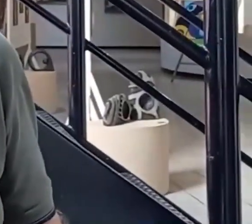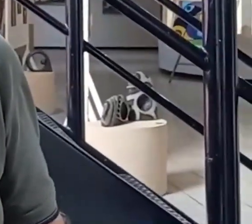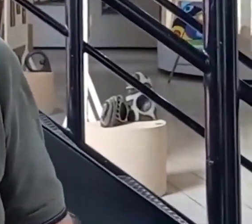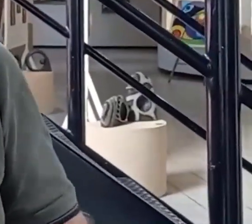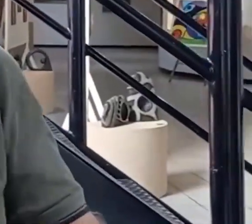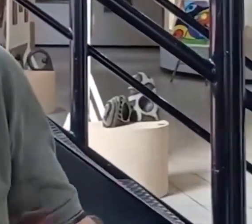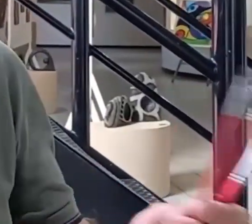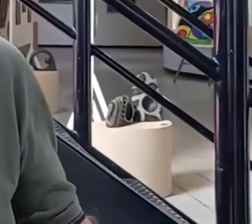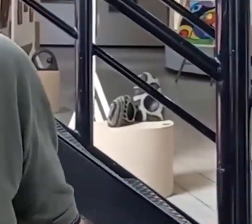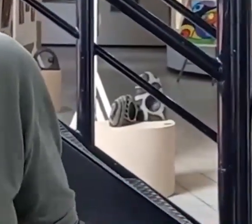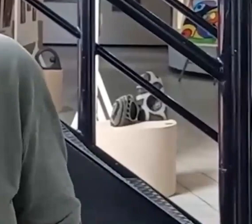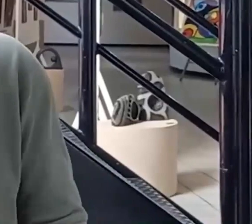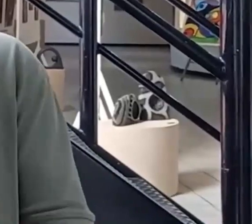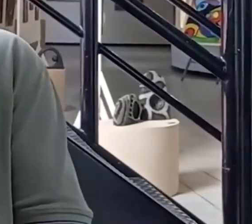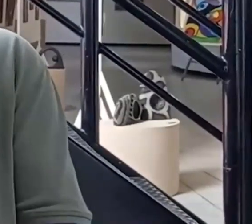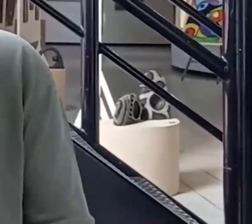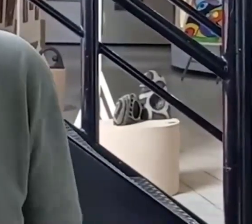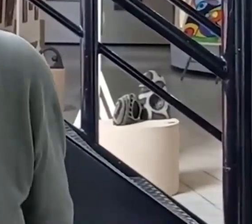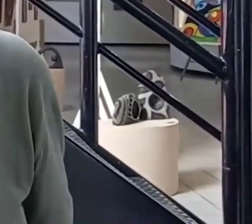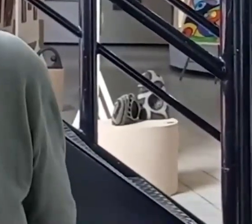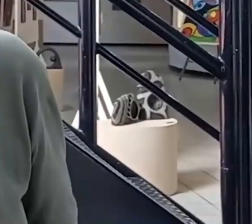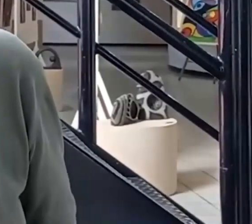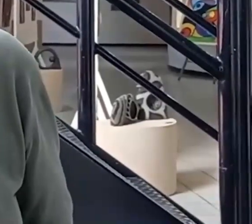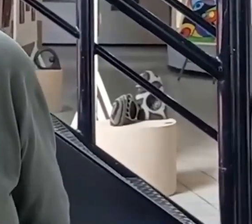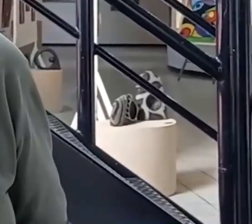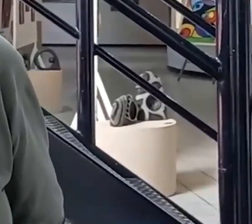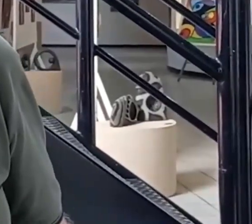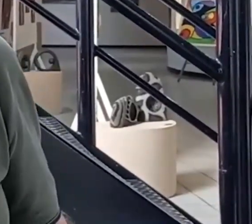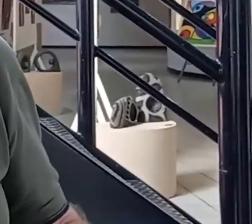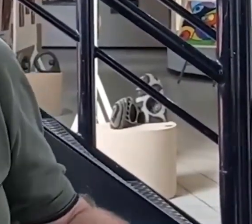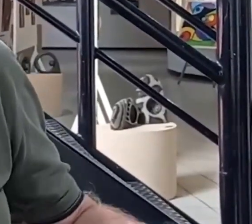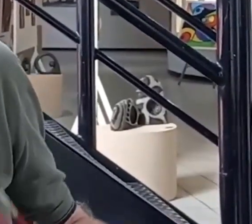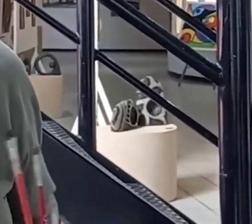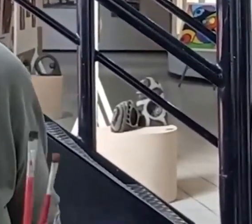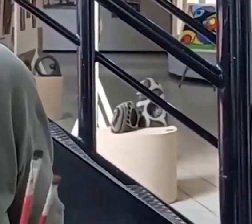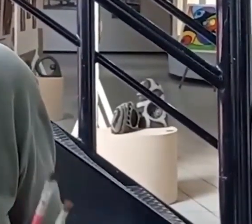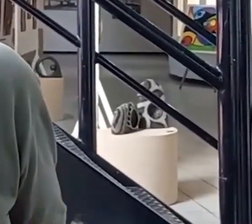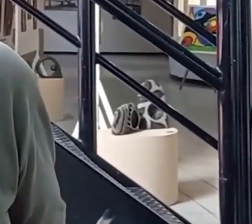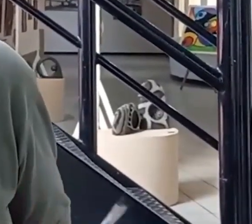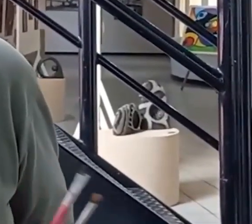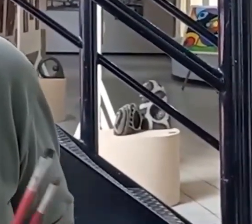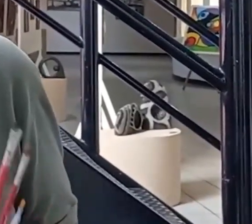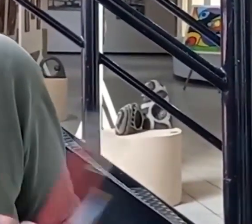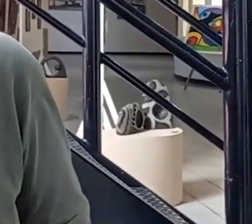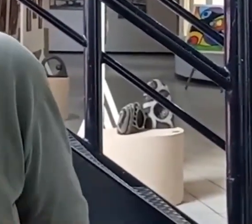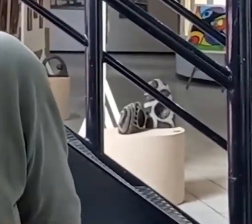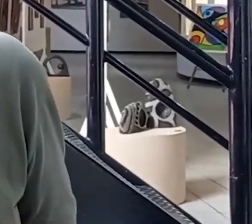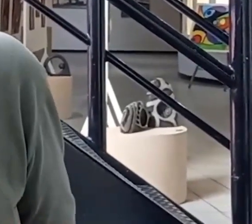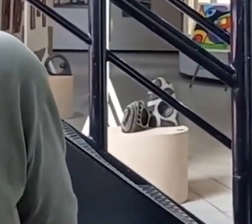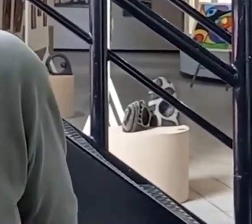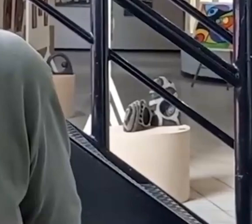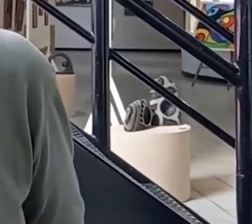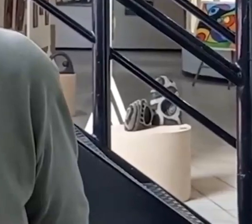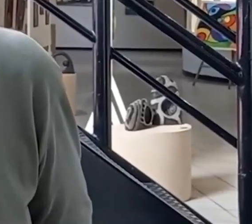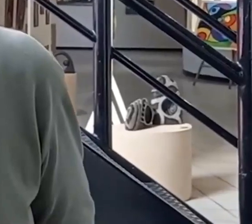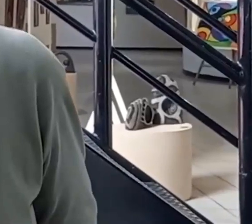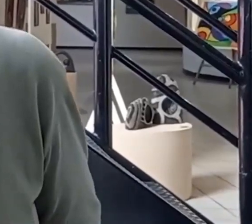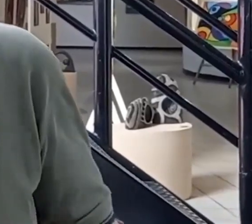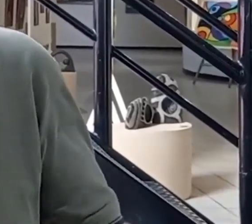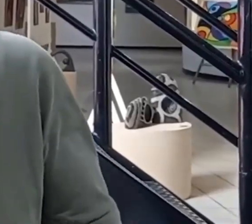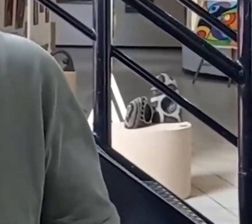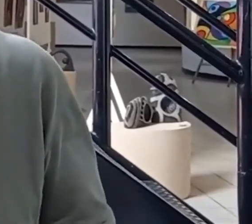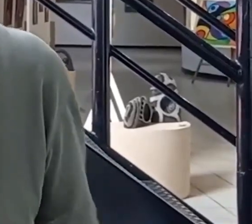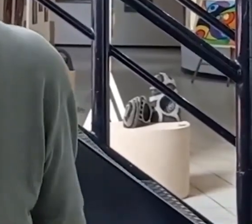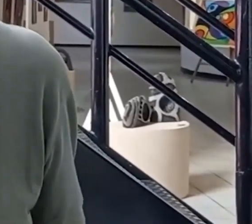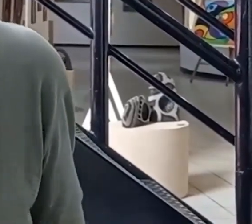retomei, nossa, cheguei a arrepia. Então, quer dizer, eu tive a paciência, né,